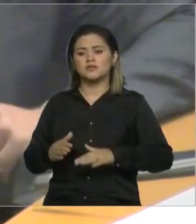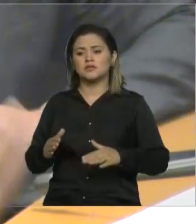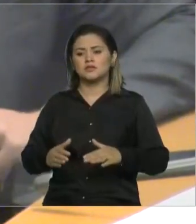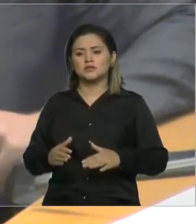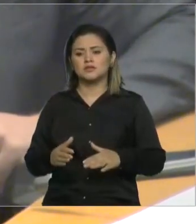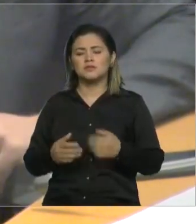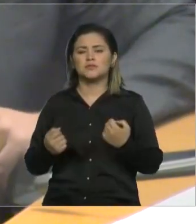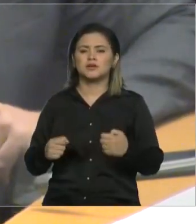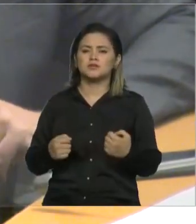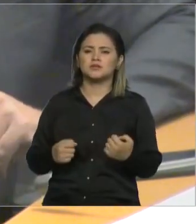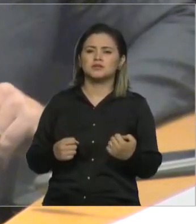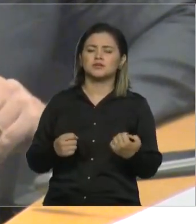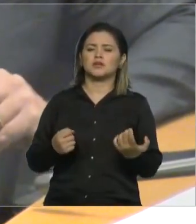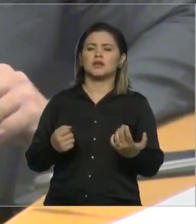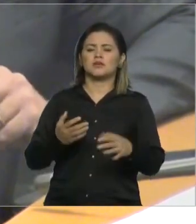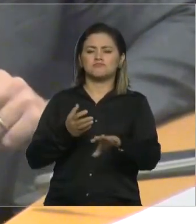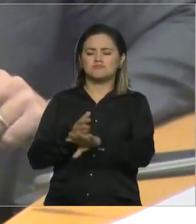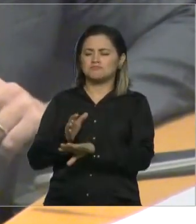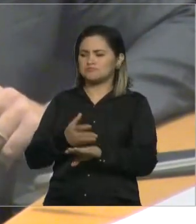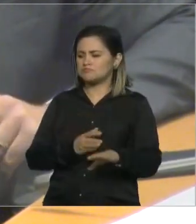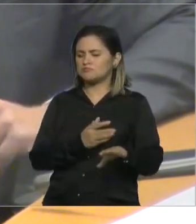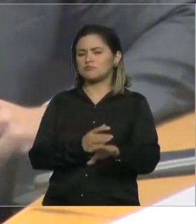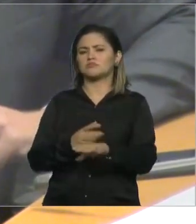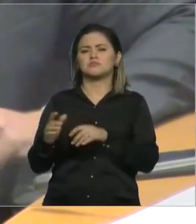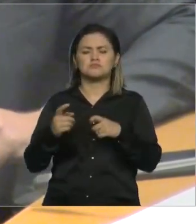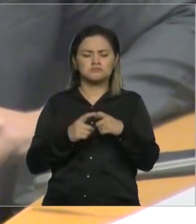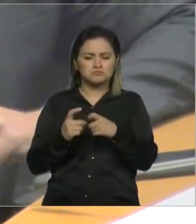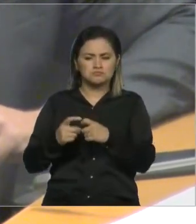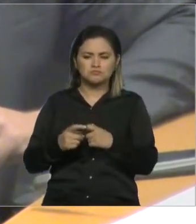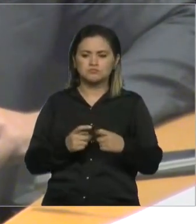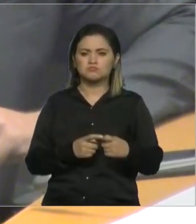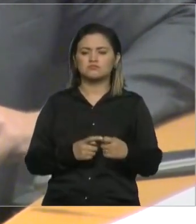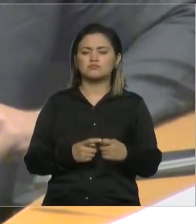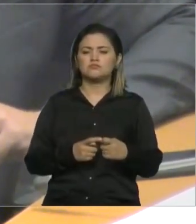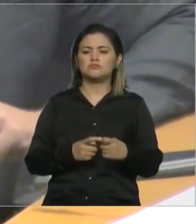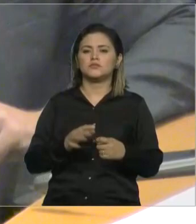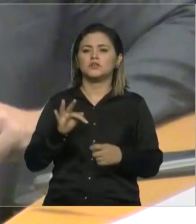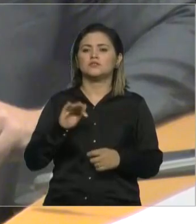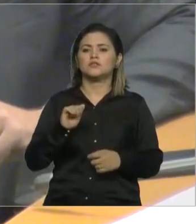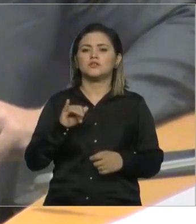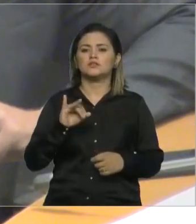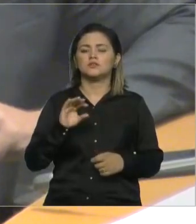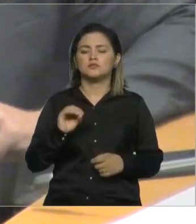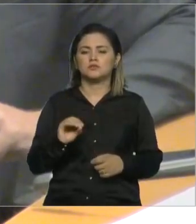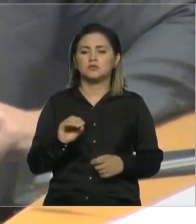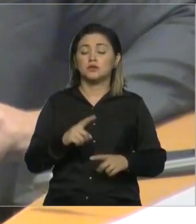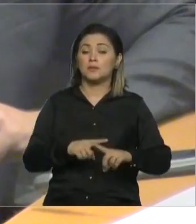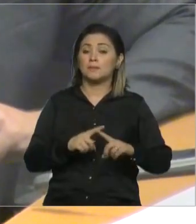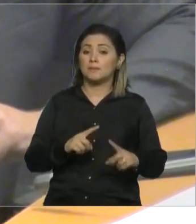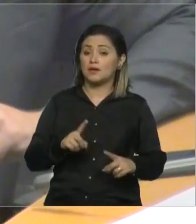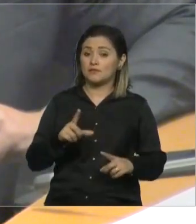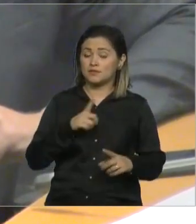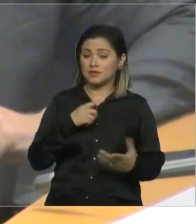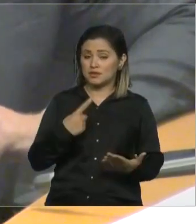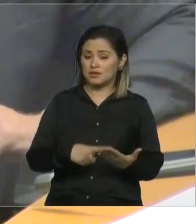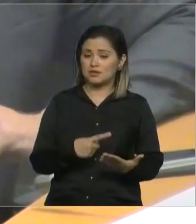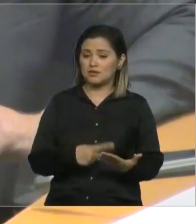de fisioterapia, de tratamento, mas a senhora tem um compromisso de estar aqui todos os